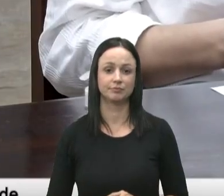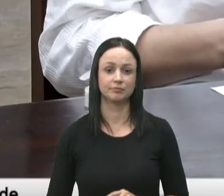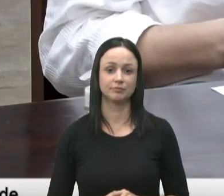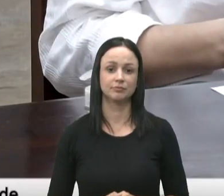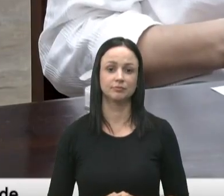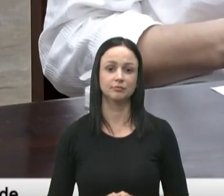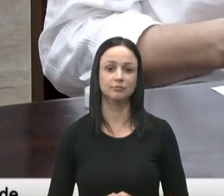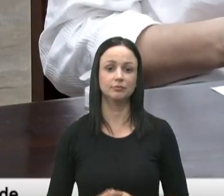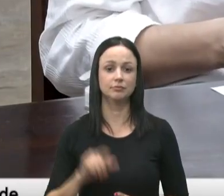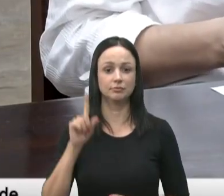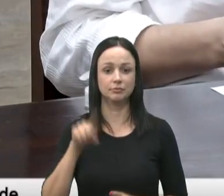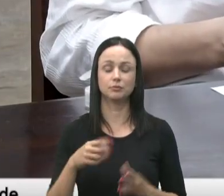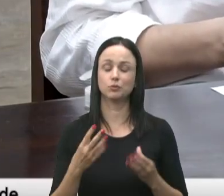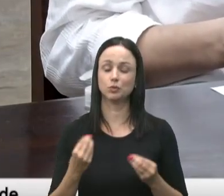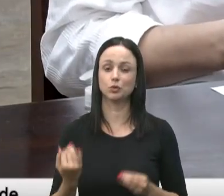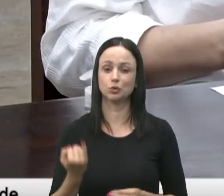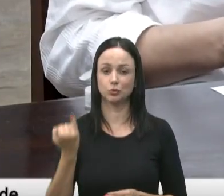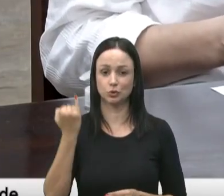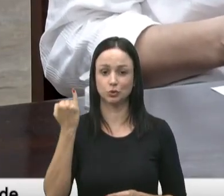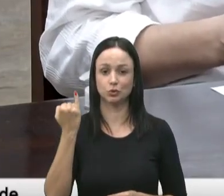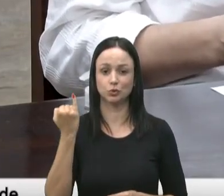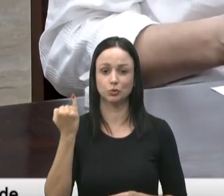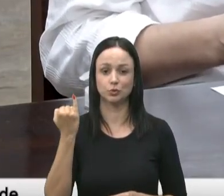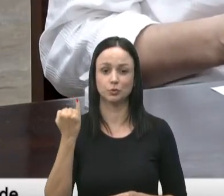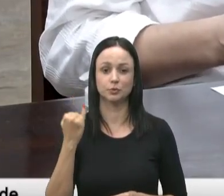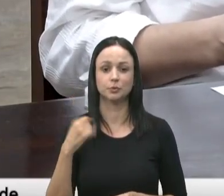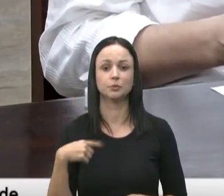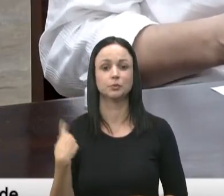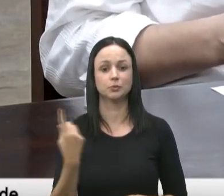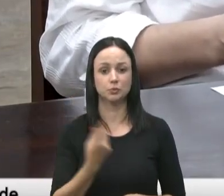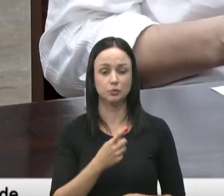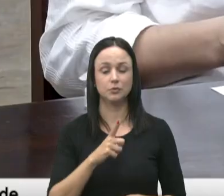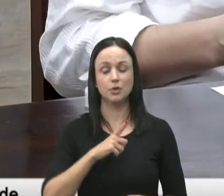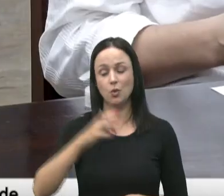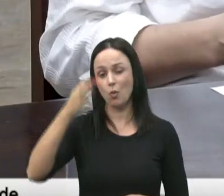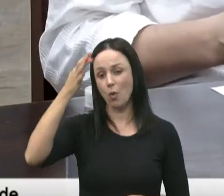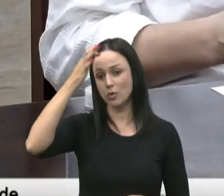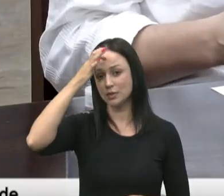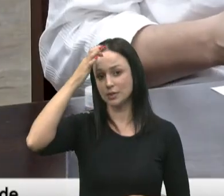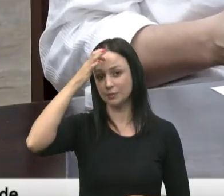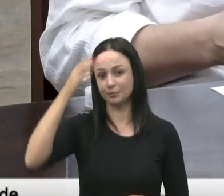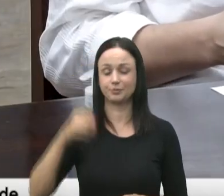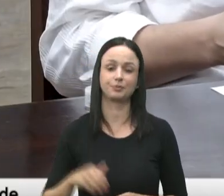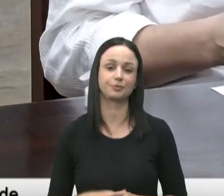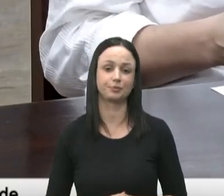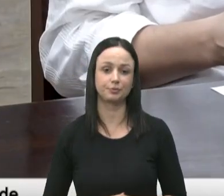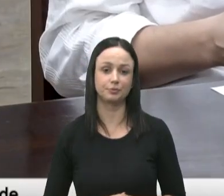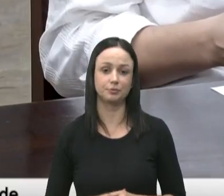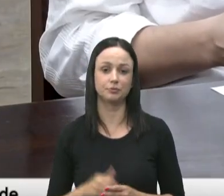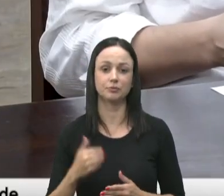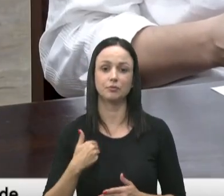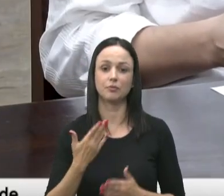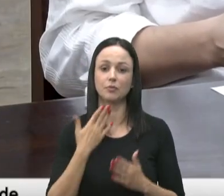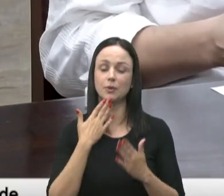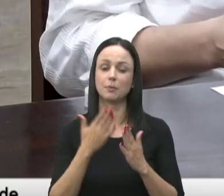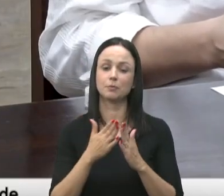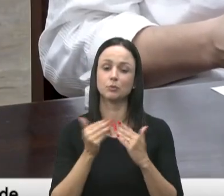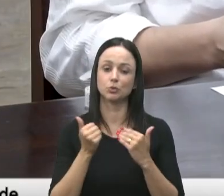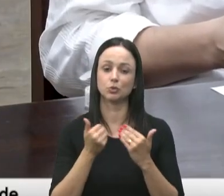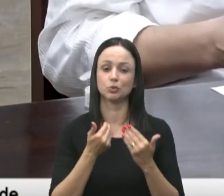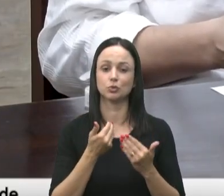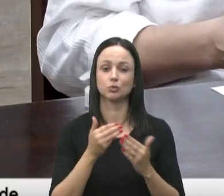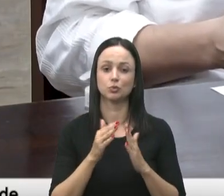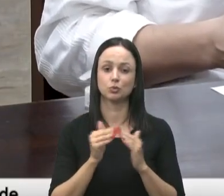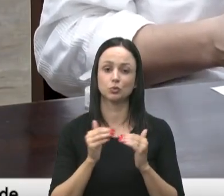É muito importante que a gente tenha essa consciência, e eu queria fazer um apelo aqui para vocês, que